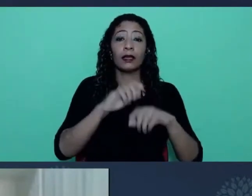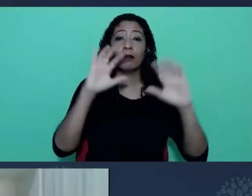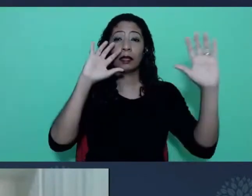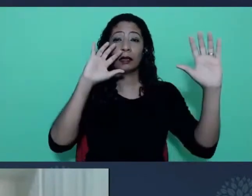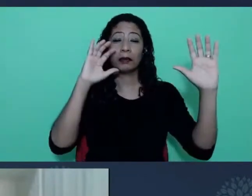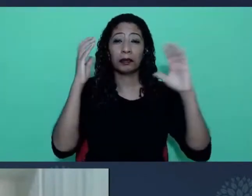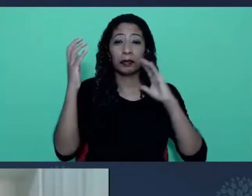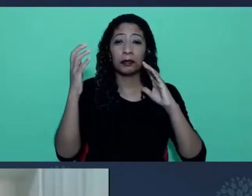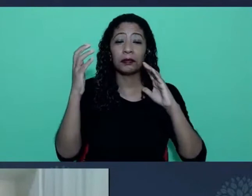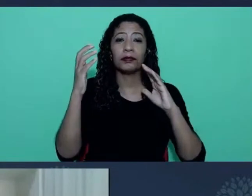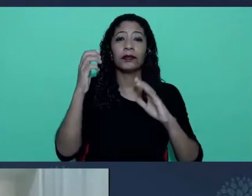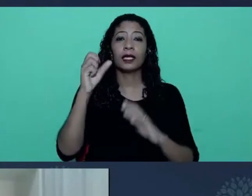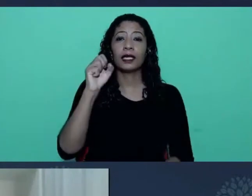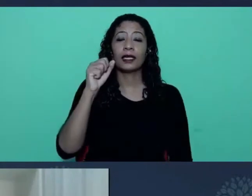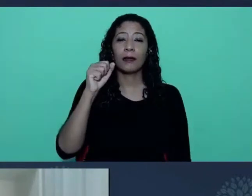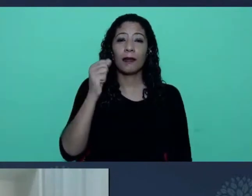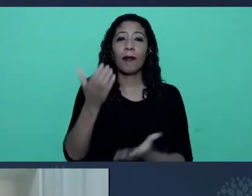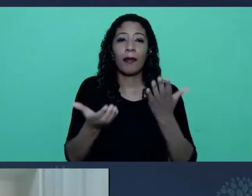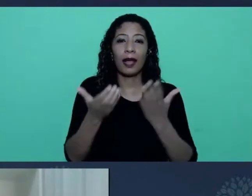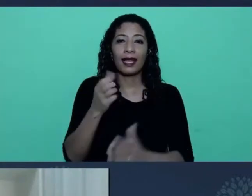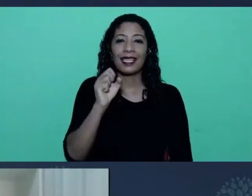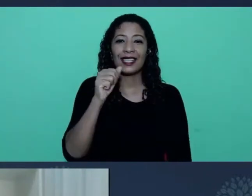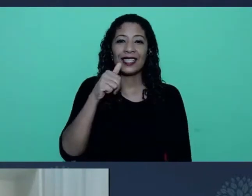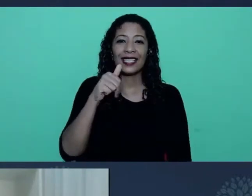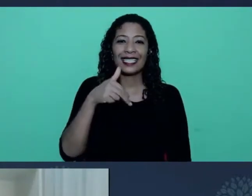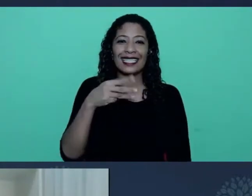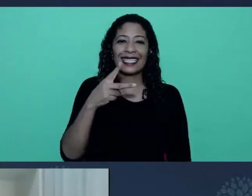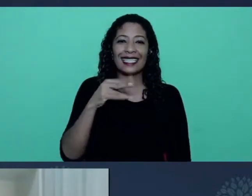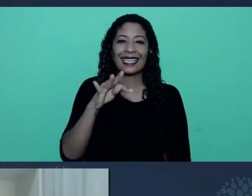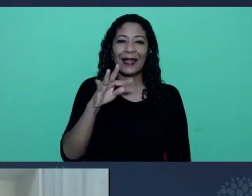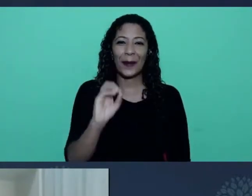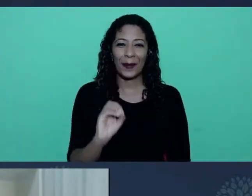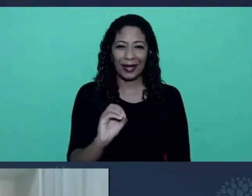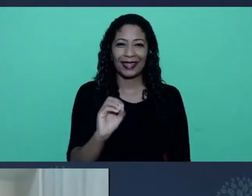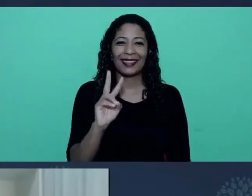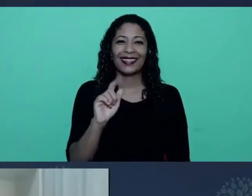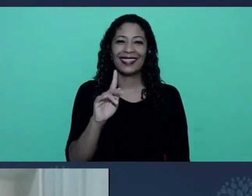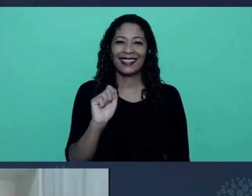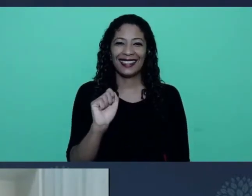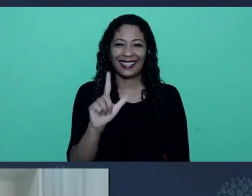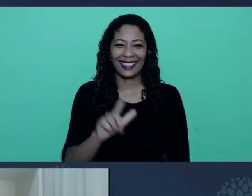balanço simpato-vagal, agora para traduzir vai ficar difícil, né?